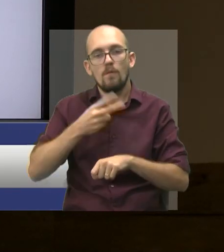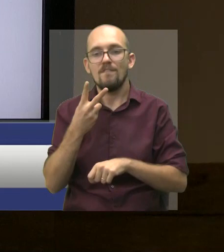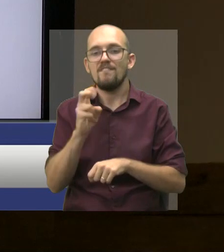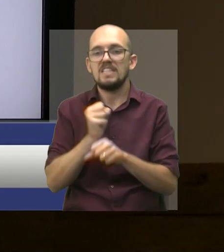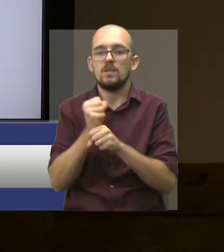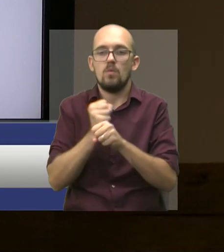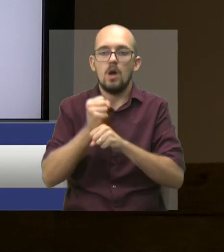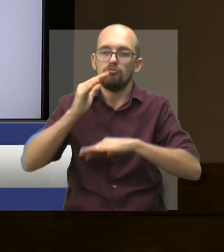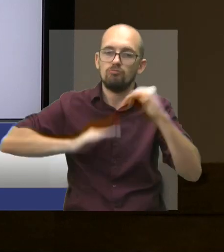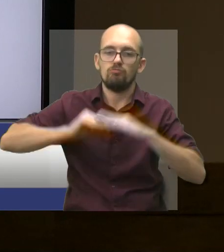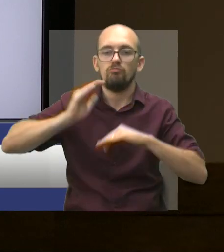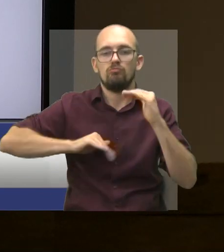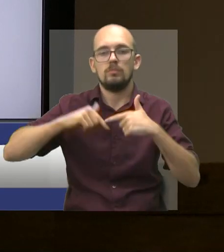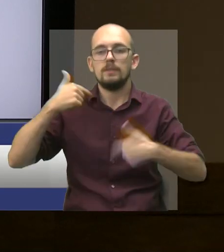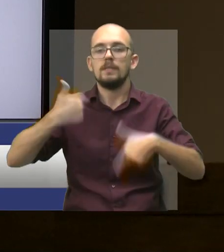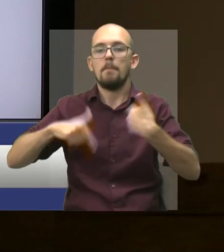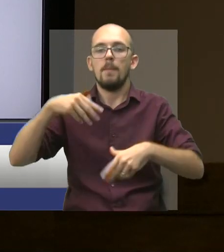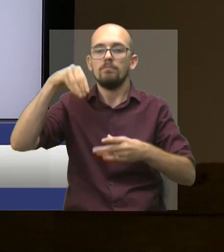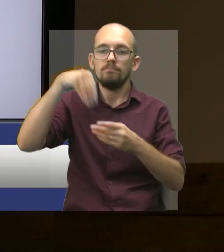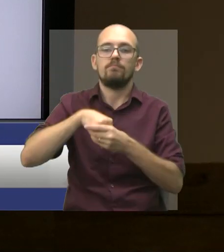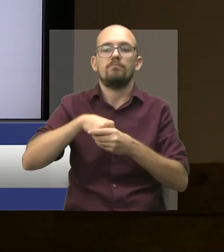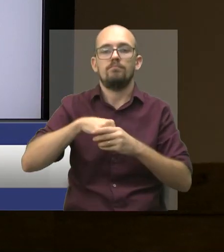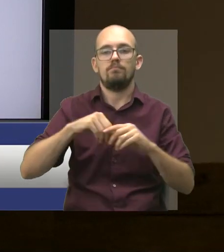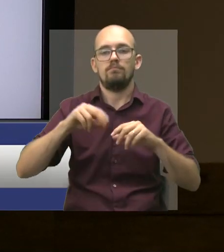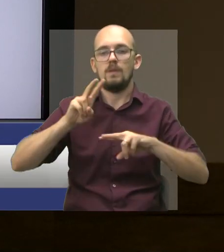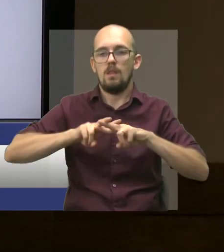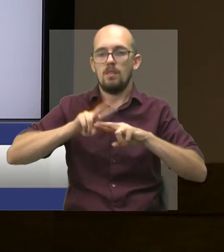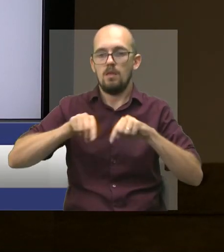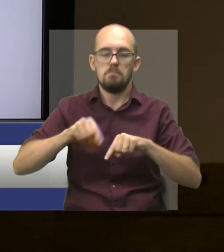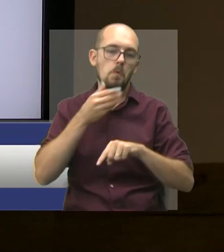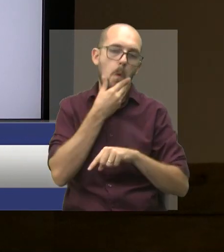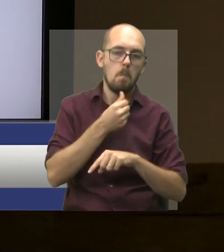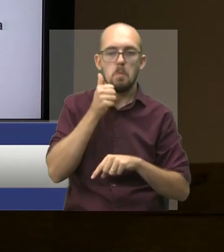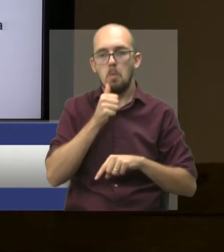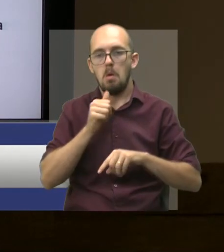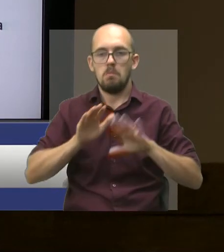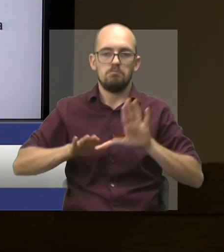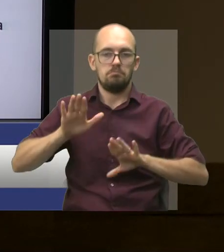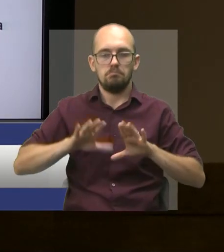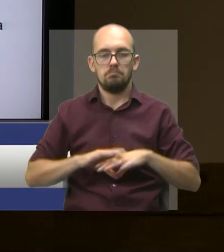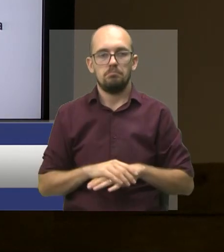efetivo exercício no cargo da natureza, tanto para homem como para mulher.